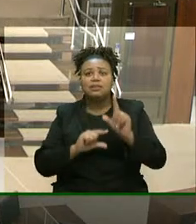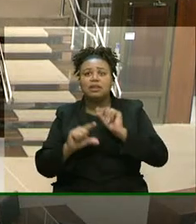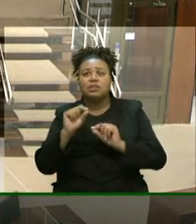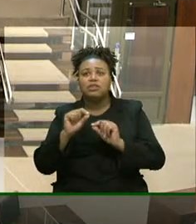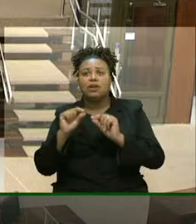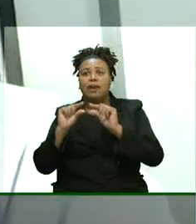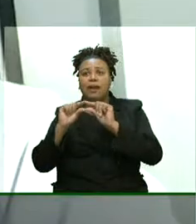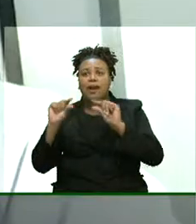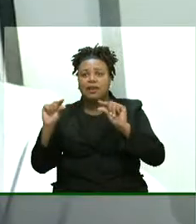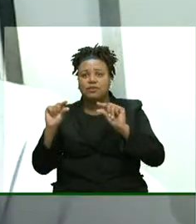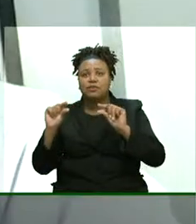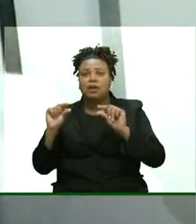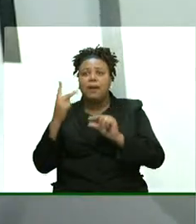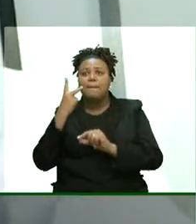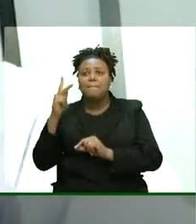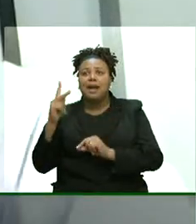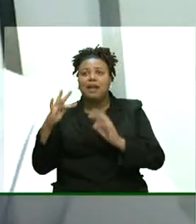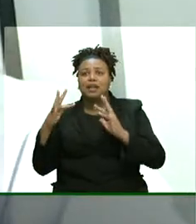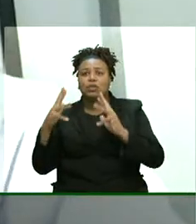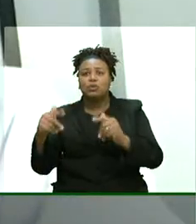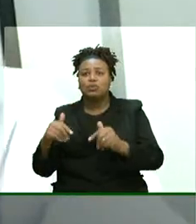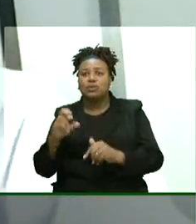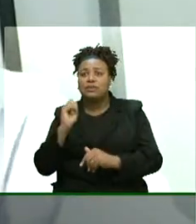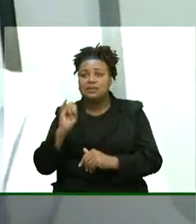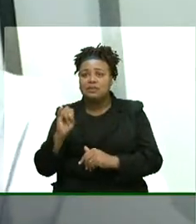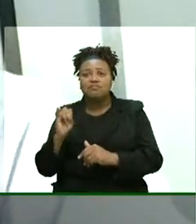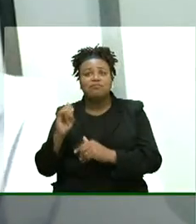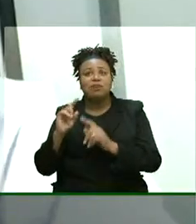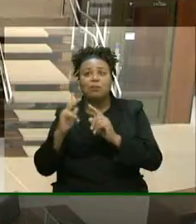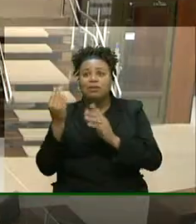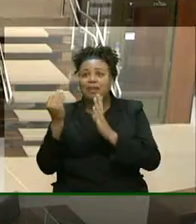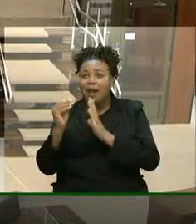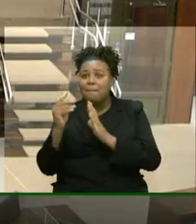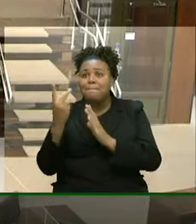na caixinha para todos, senão não vai.